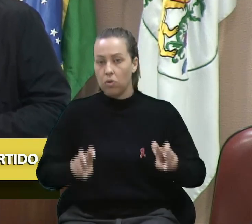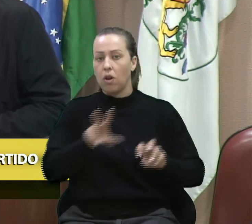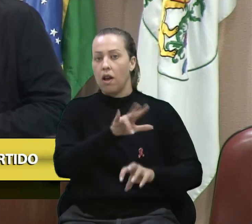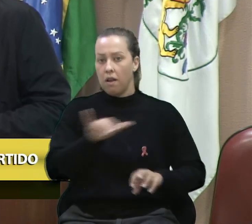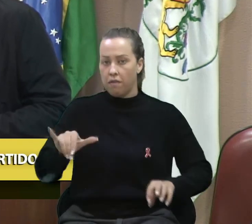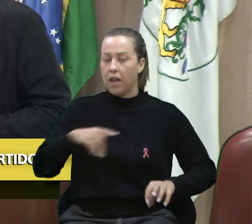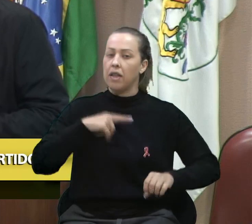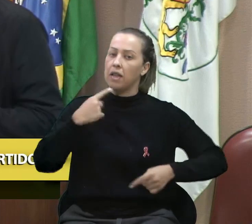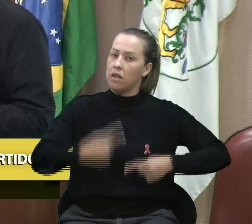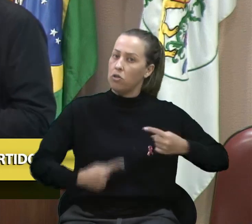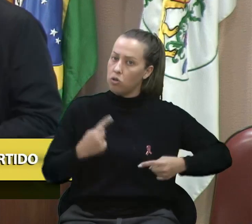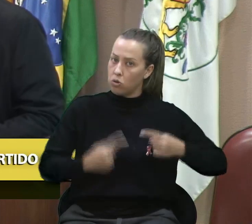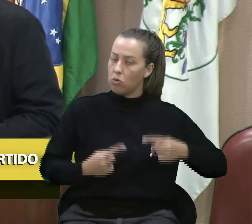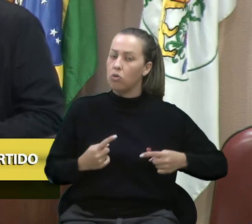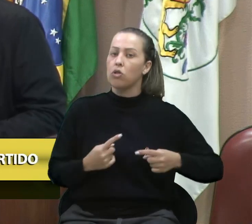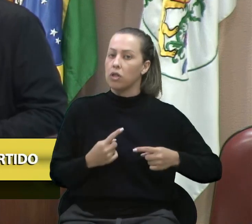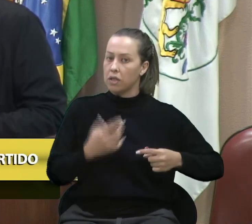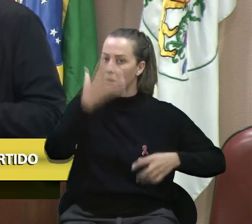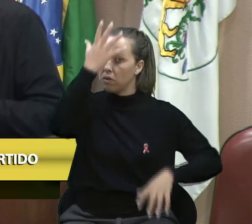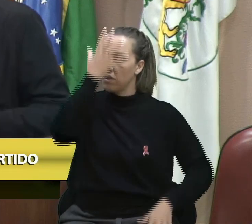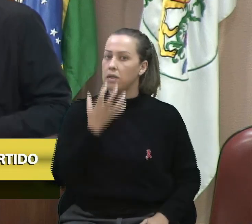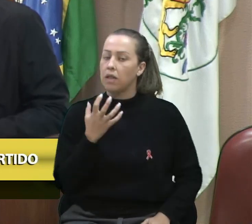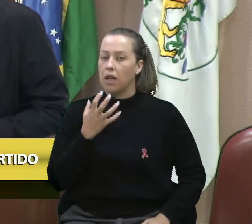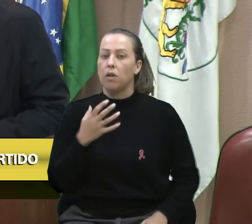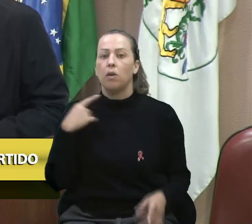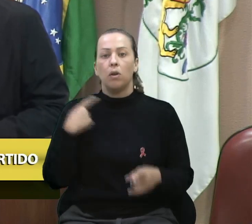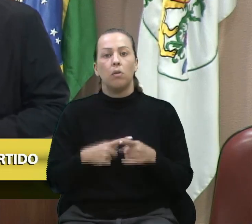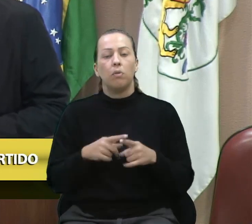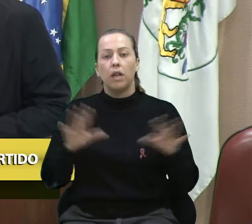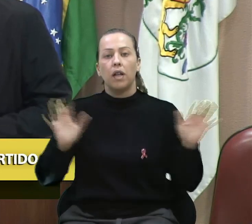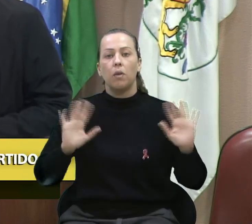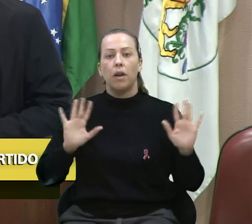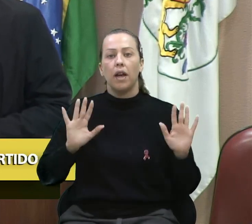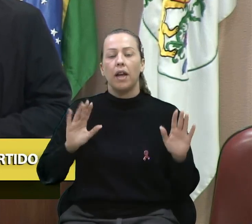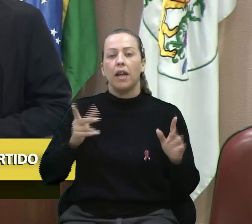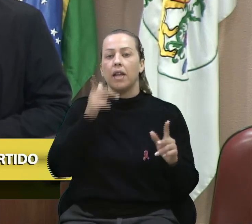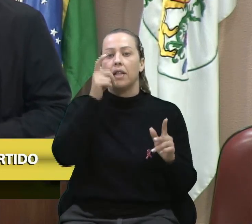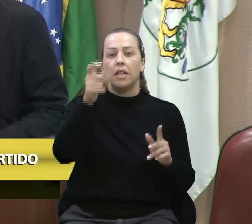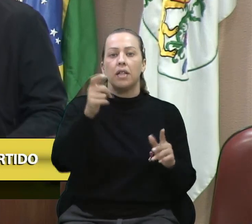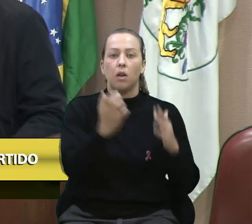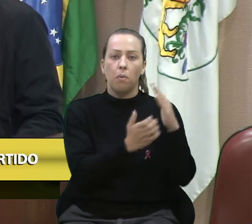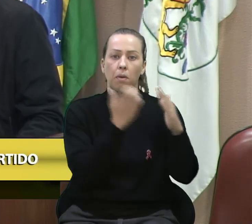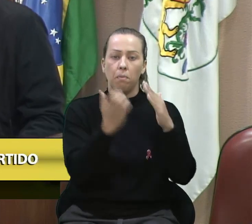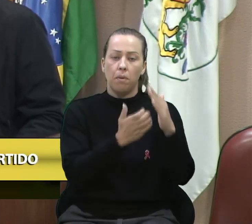ter que discutir com bastante seriedade, porque também ninguém aqui tem o interesse de ver uma